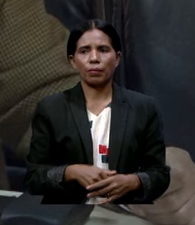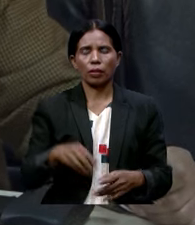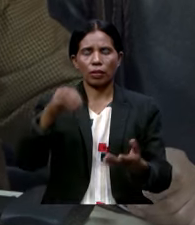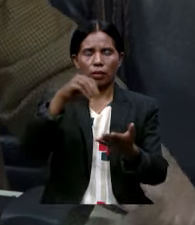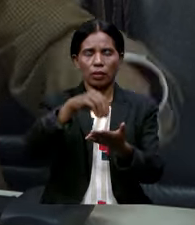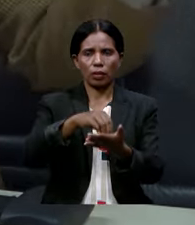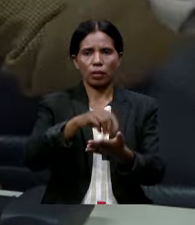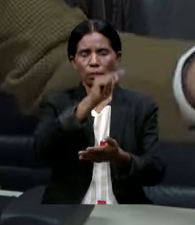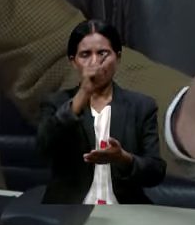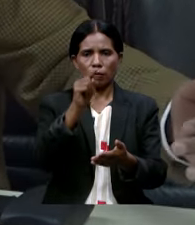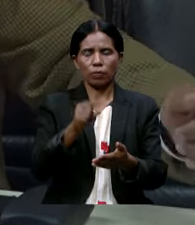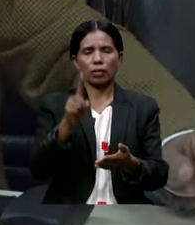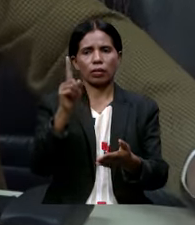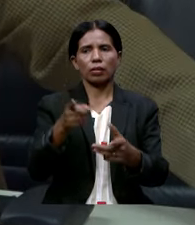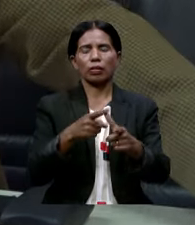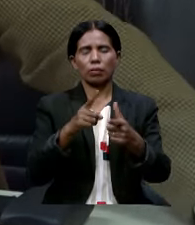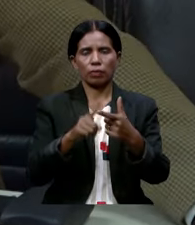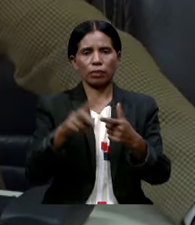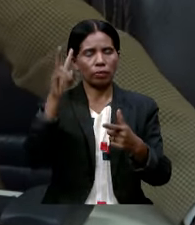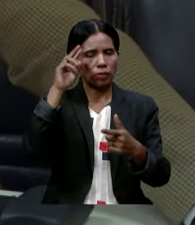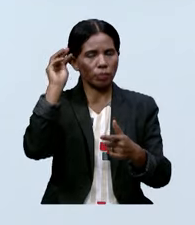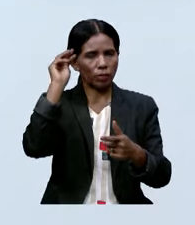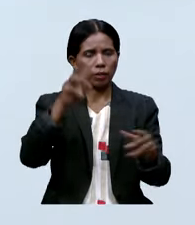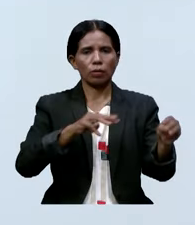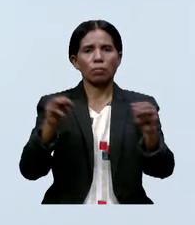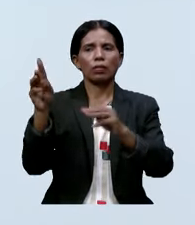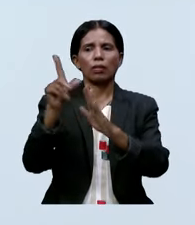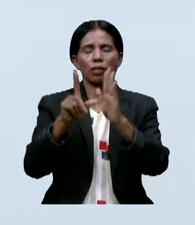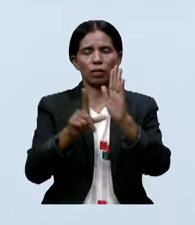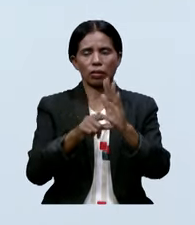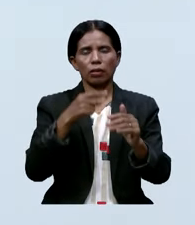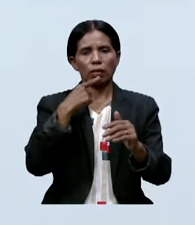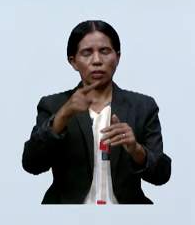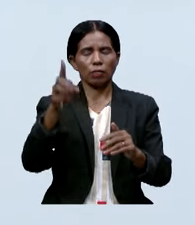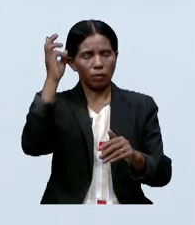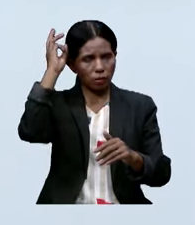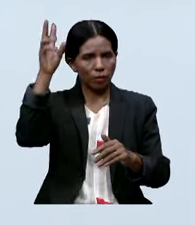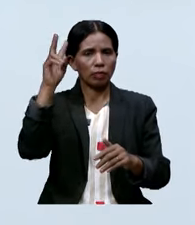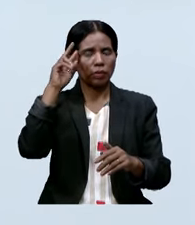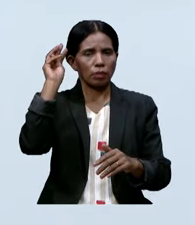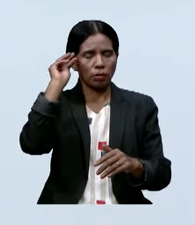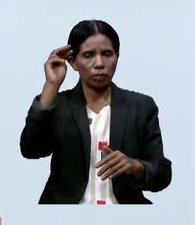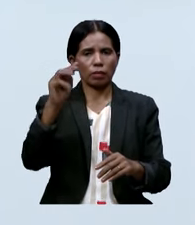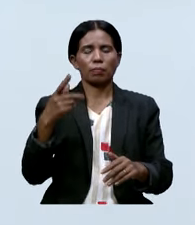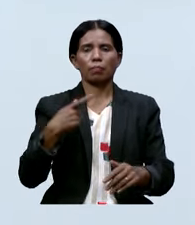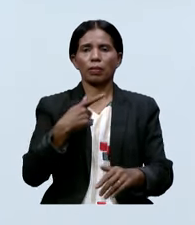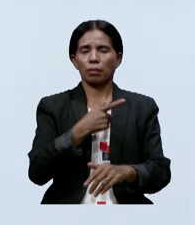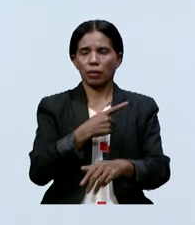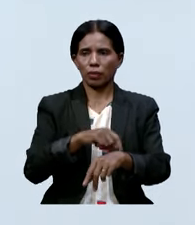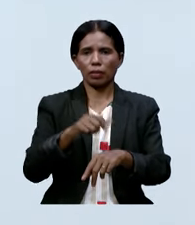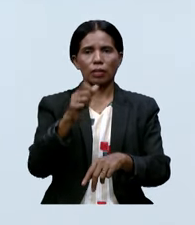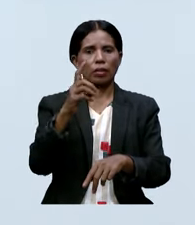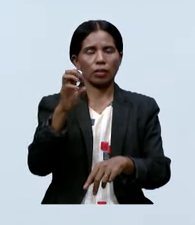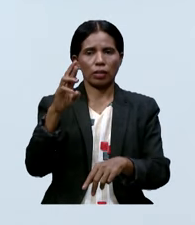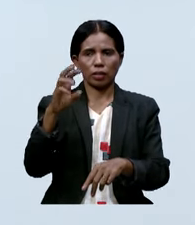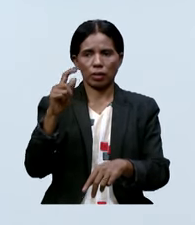a pergunta aí, depois o vice-ministro Hatan de atual alteração lei. Hatan preocupação, né, vice-ministro assunto parlamentar Adere Tugu da Costa